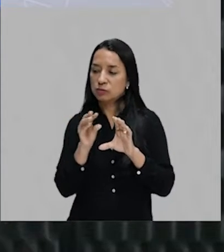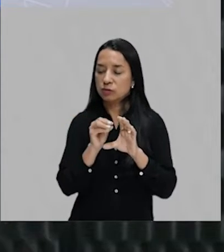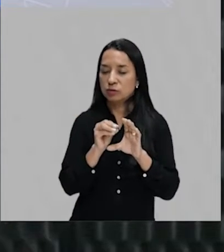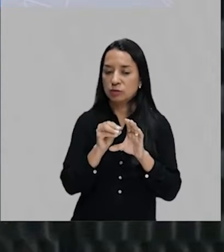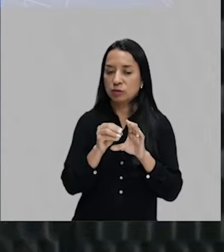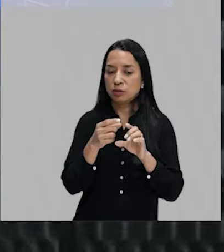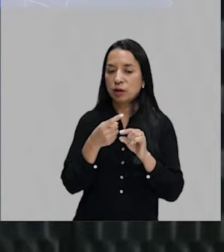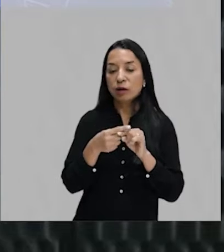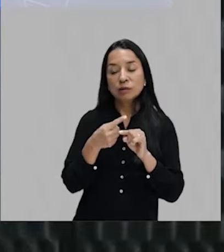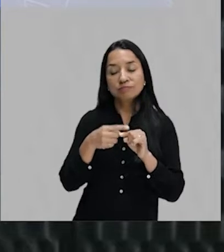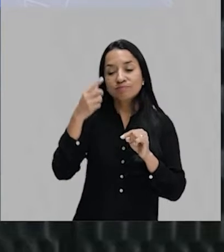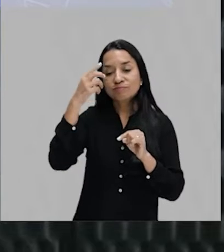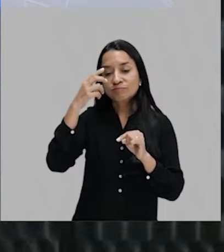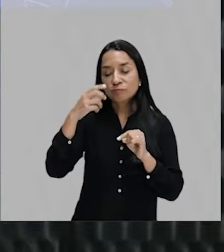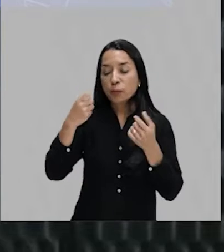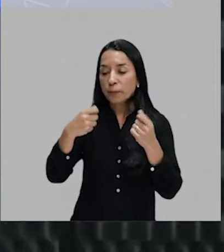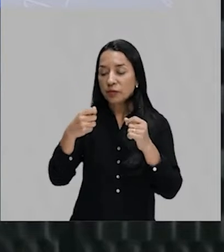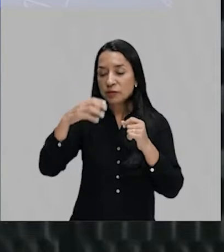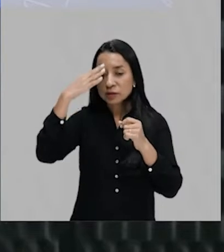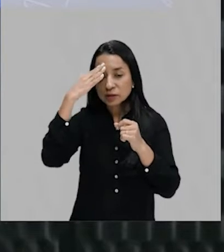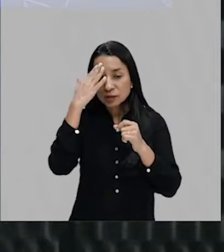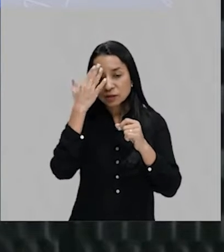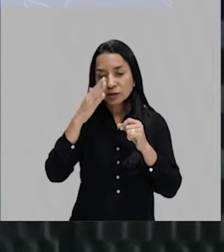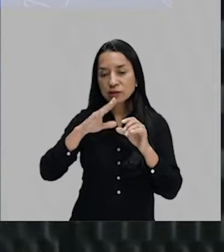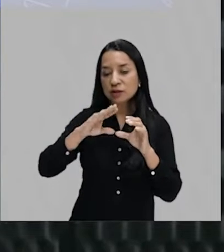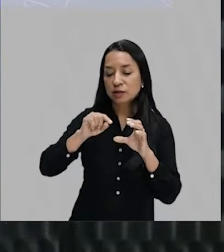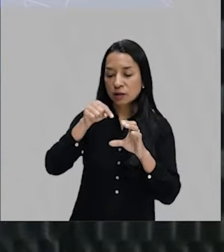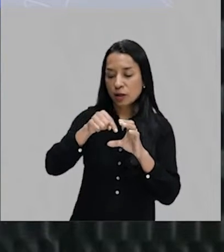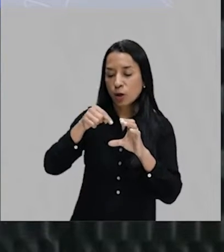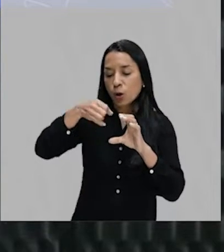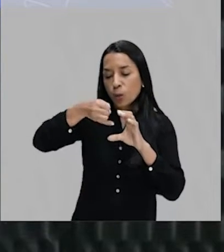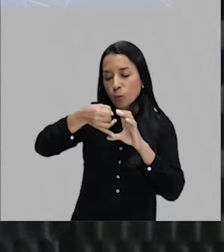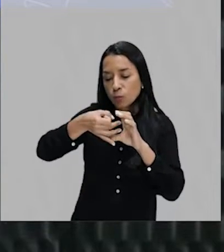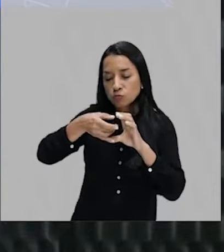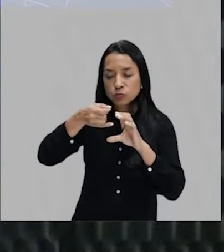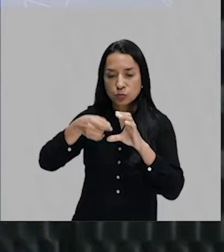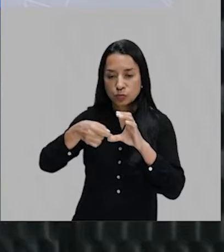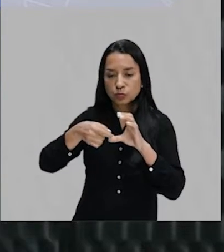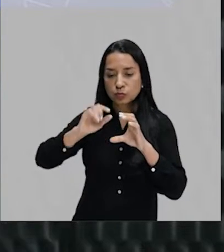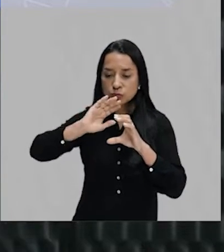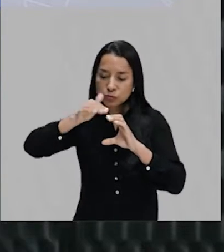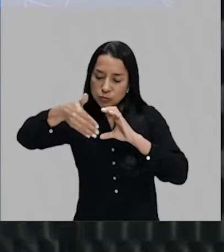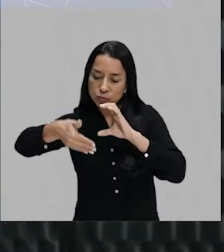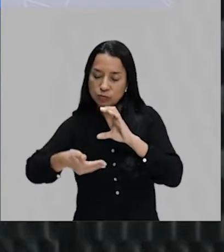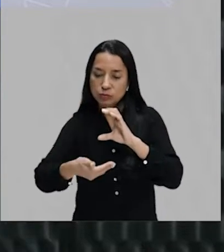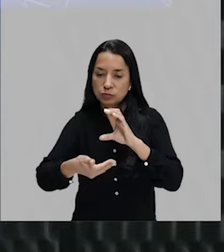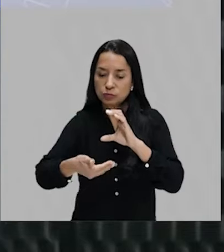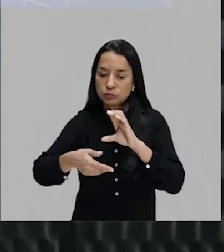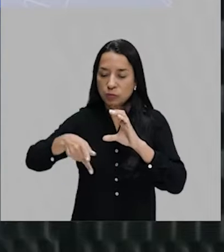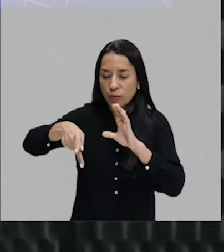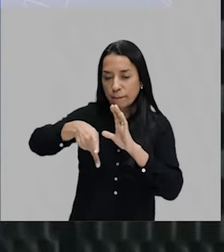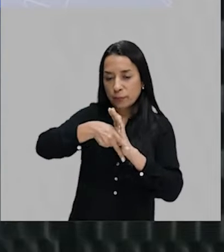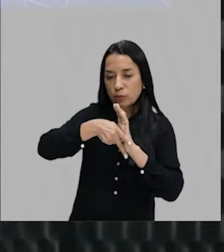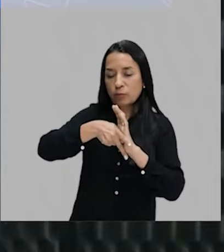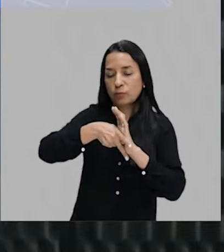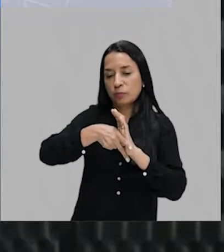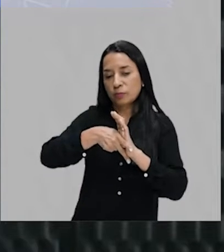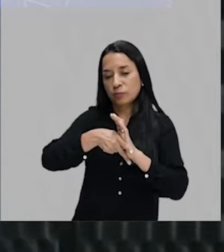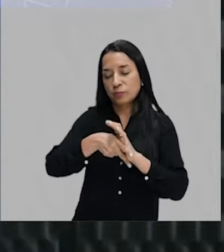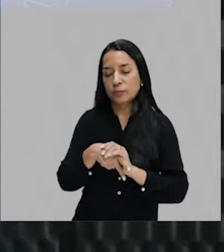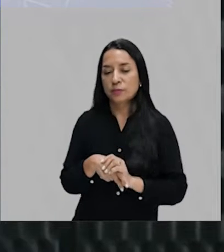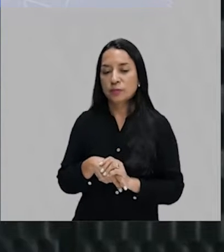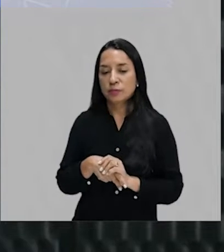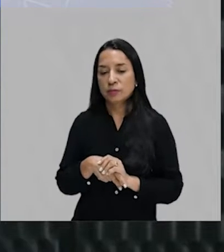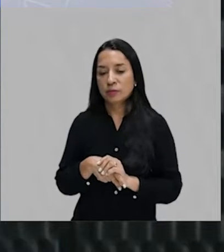entende entenda que um conjunto é subconjunto dele próprio tá eu posso usar a ideia do está